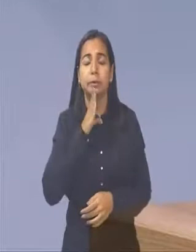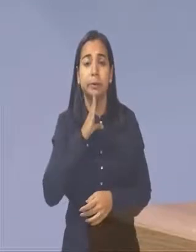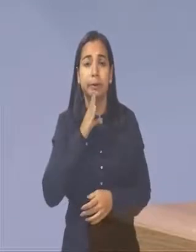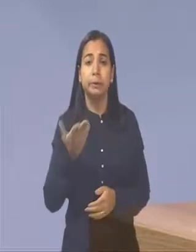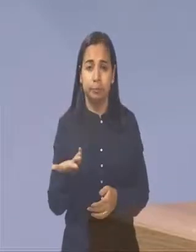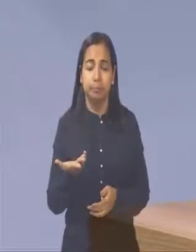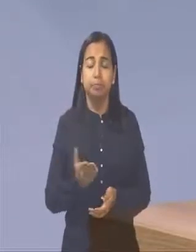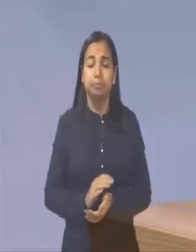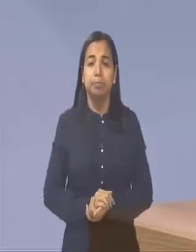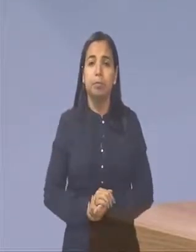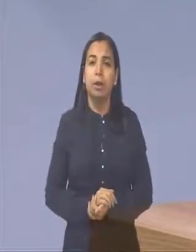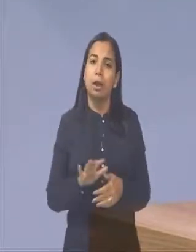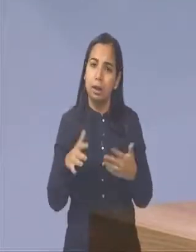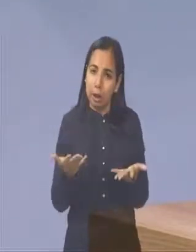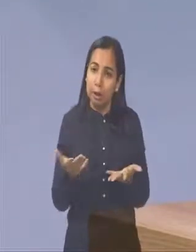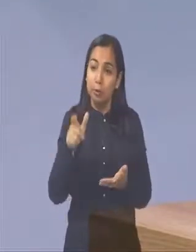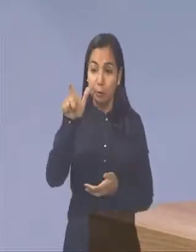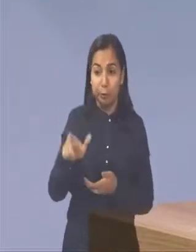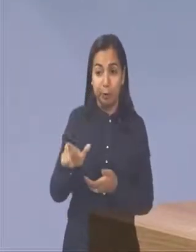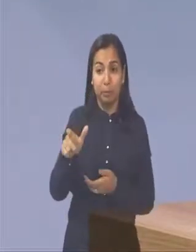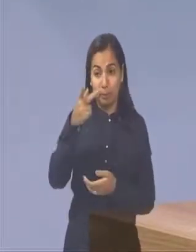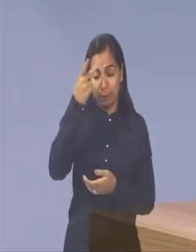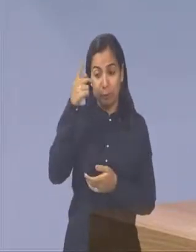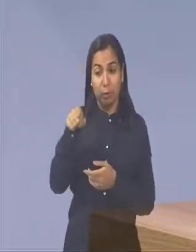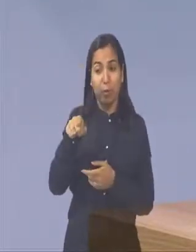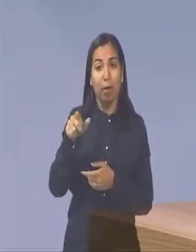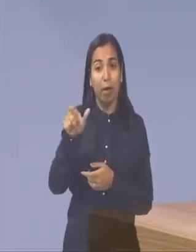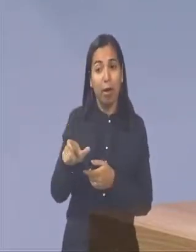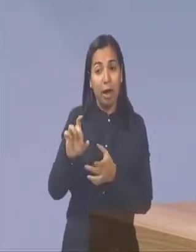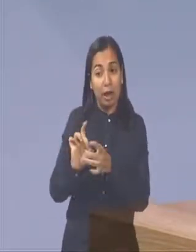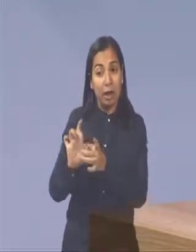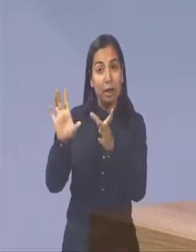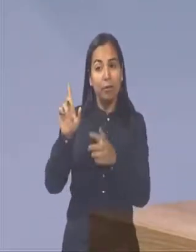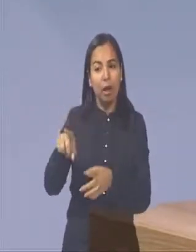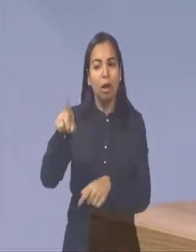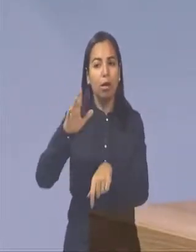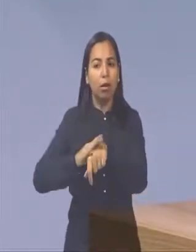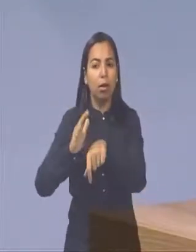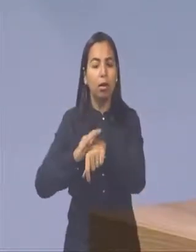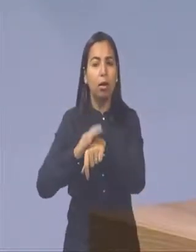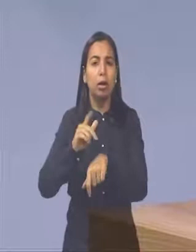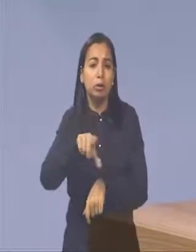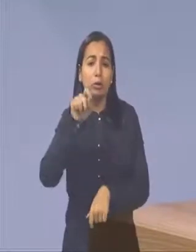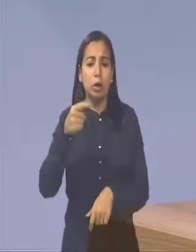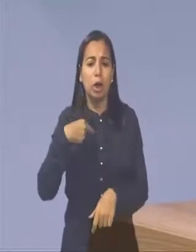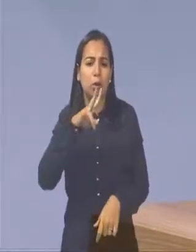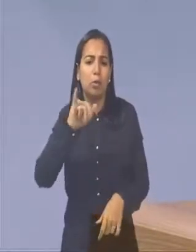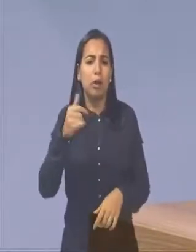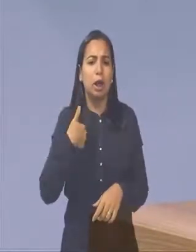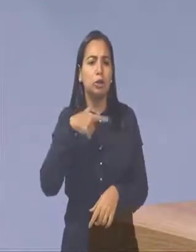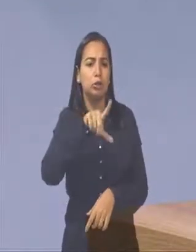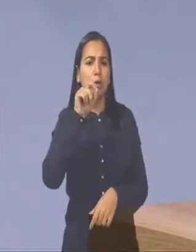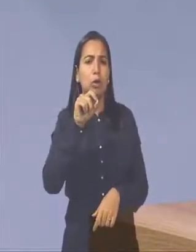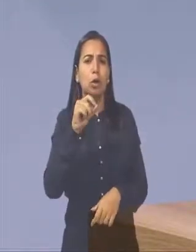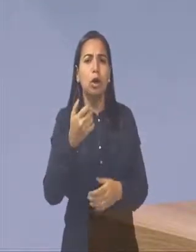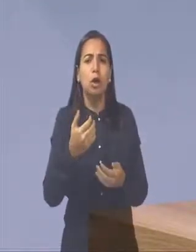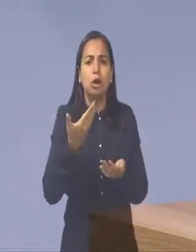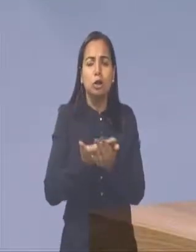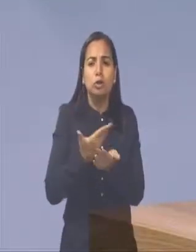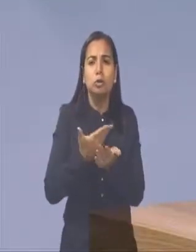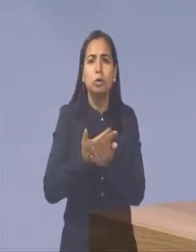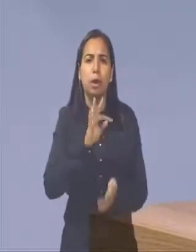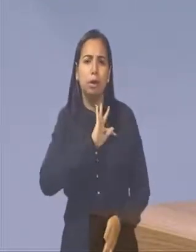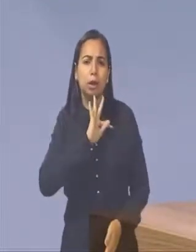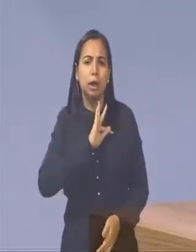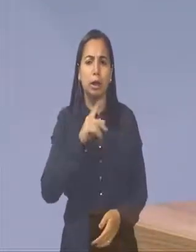O indivíduo livre é aquele indivíduo livre que pode fazer a sua opção. Eu vou seguir o curso técnico, eu vou seguir o nível superior. Quer dizer,